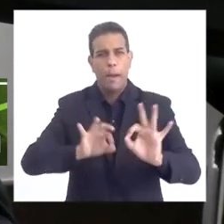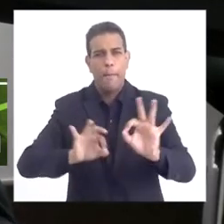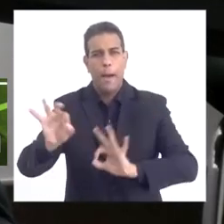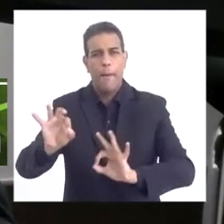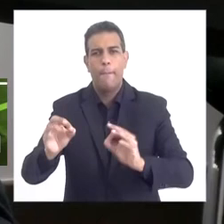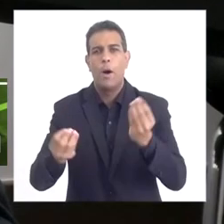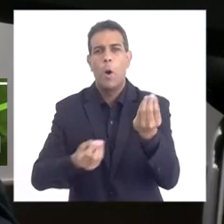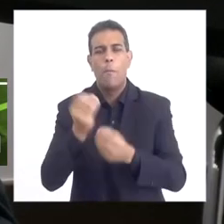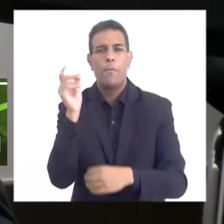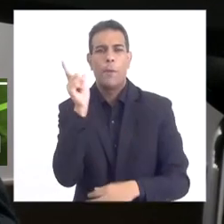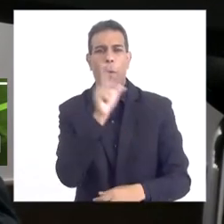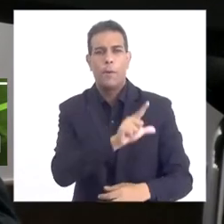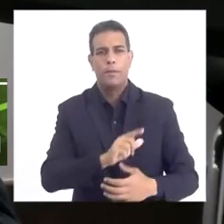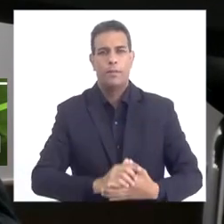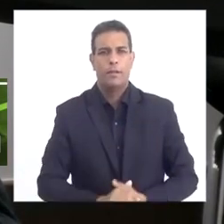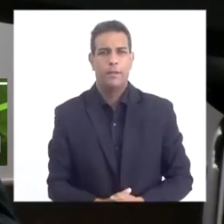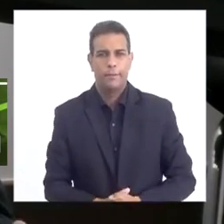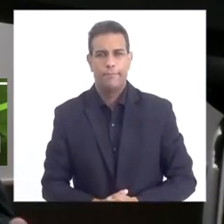trabalhou.